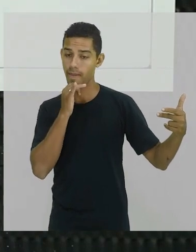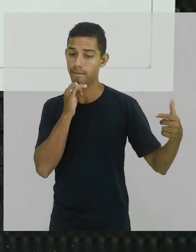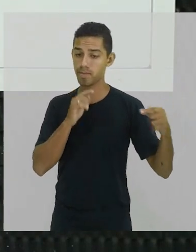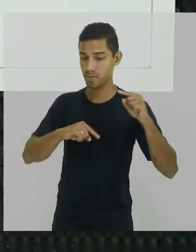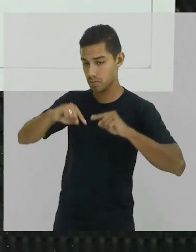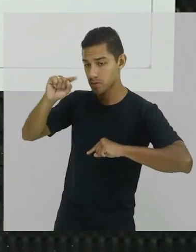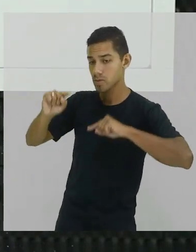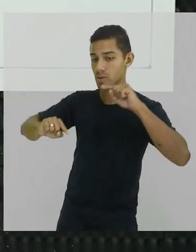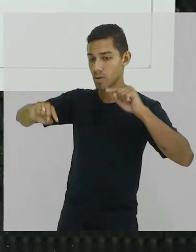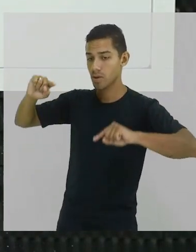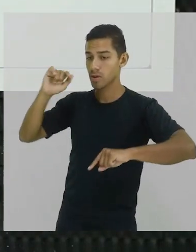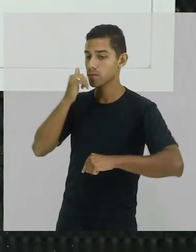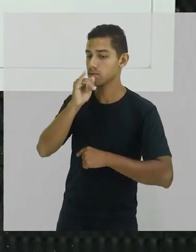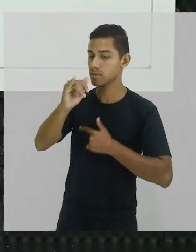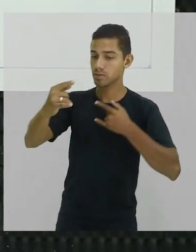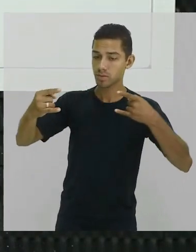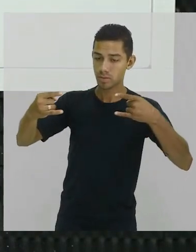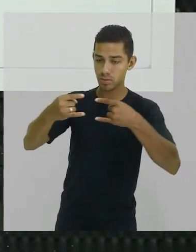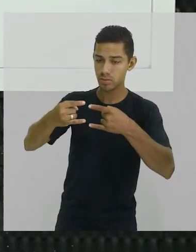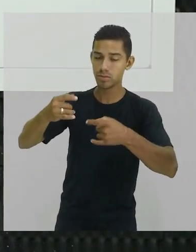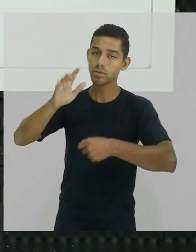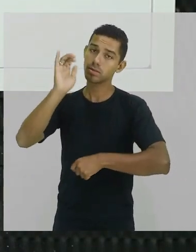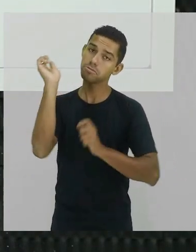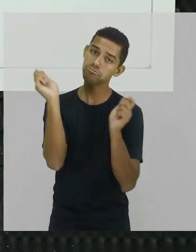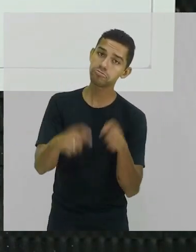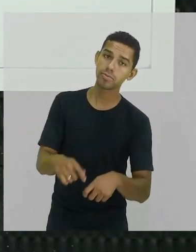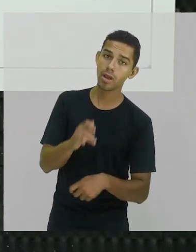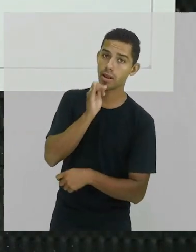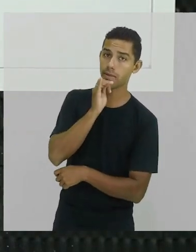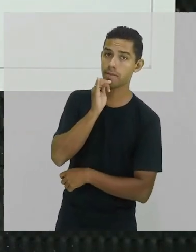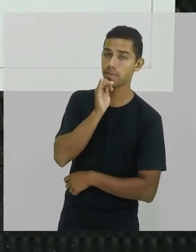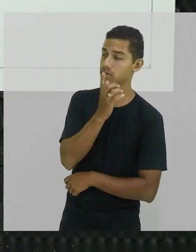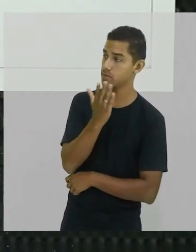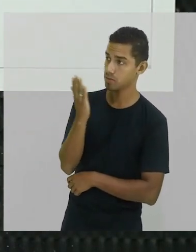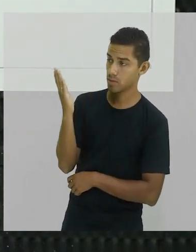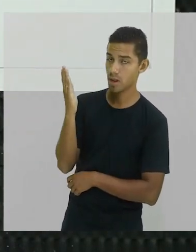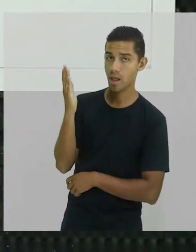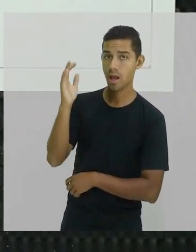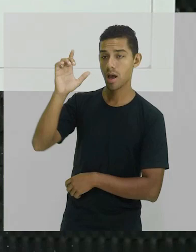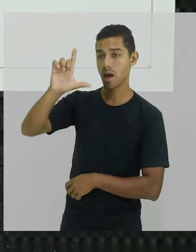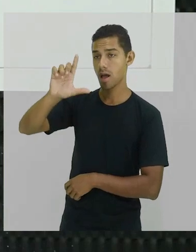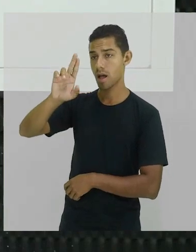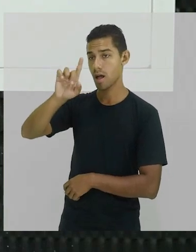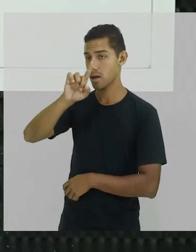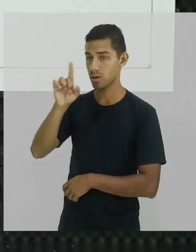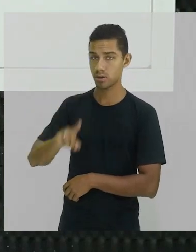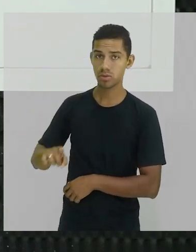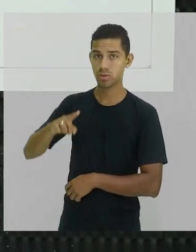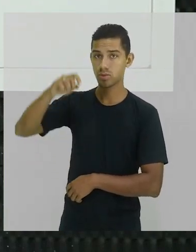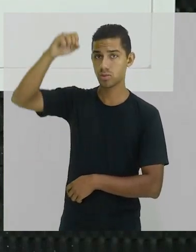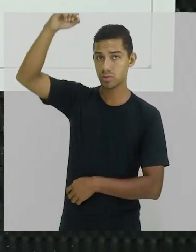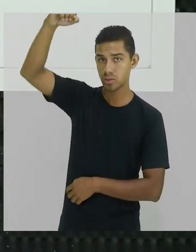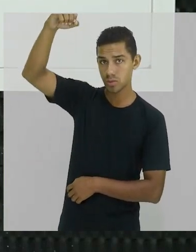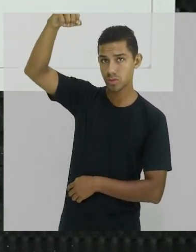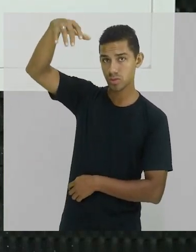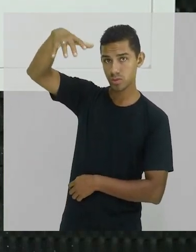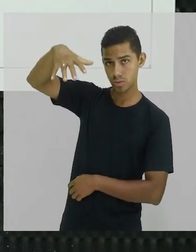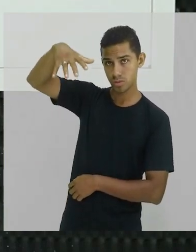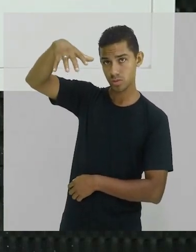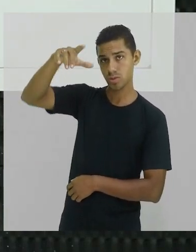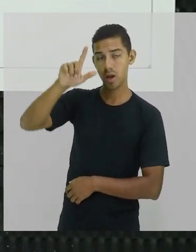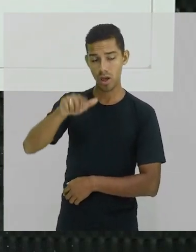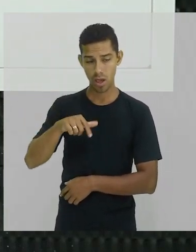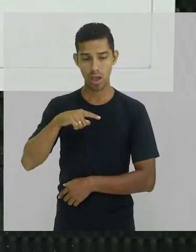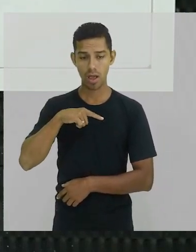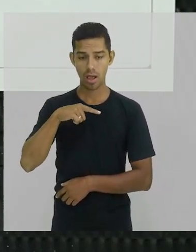eletromagnética, o exemplo que eu posso dar para vocês é a luz, ok? A luz é uma